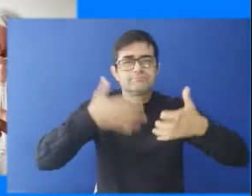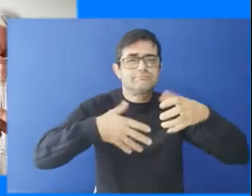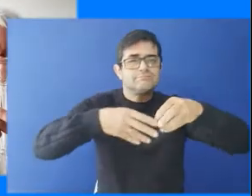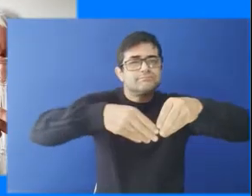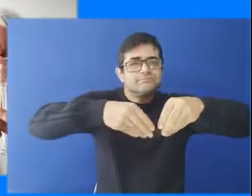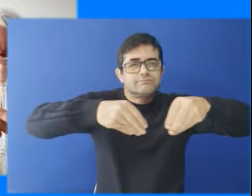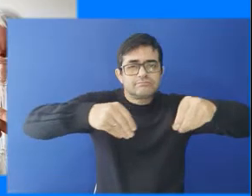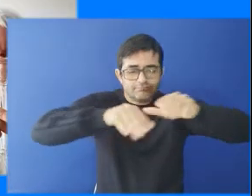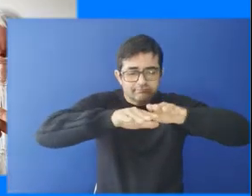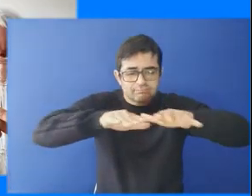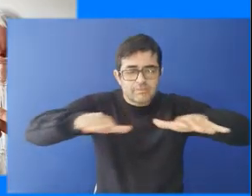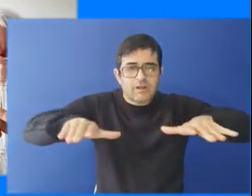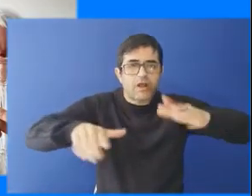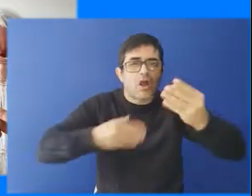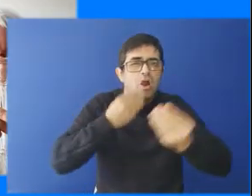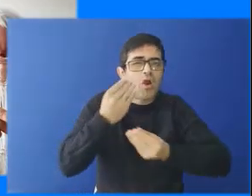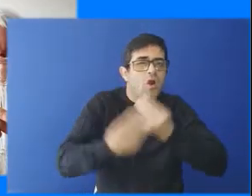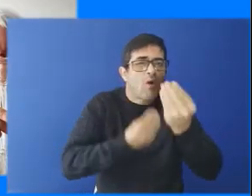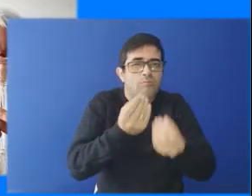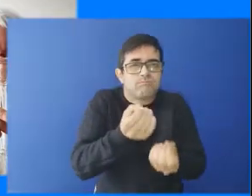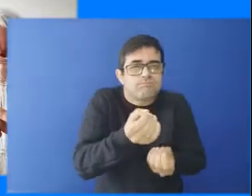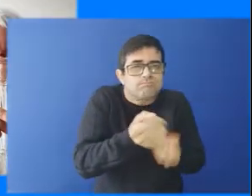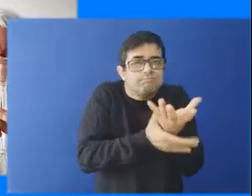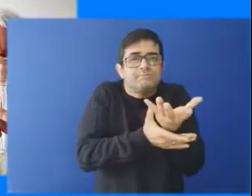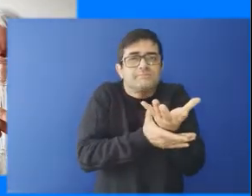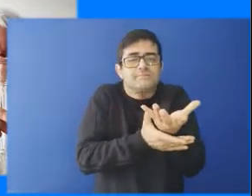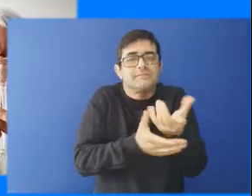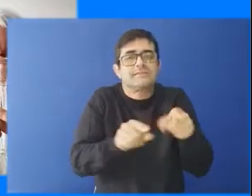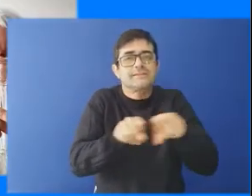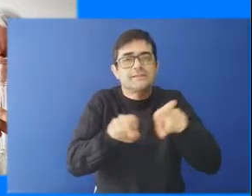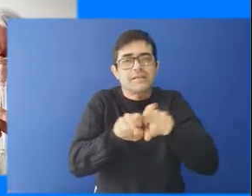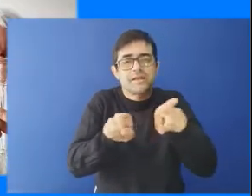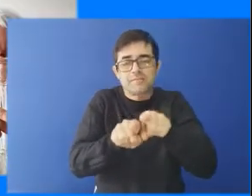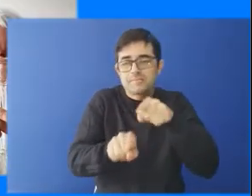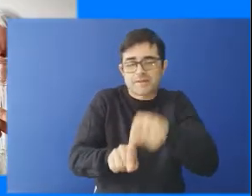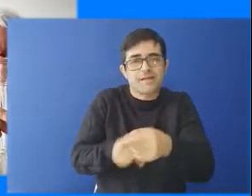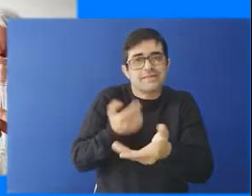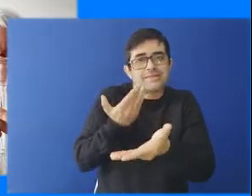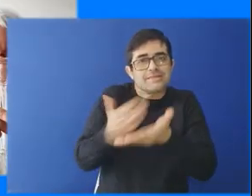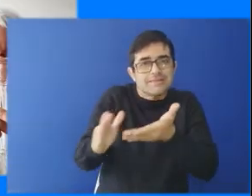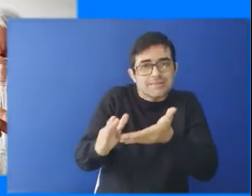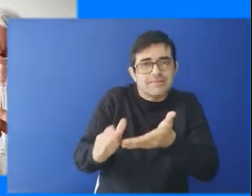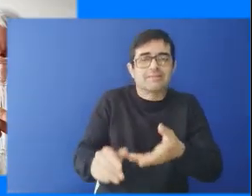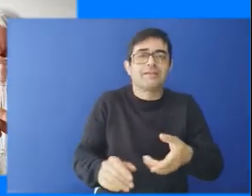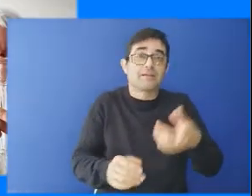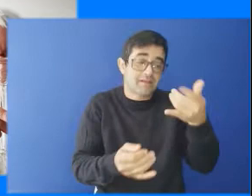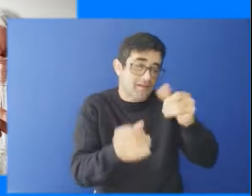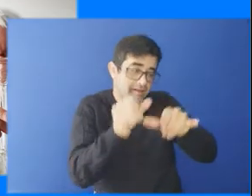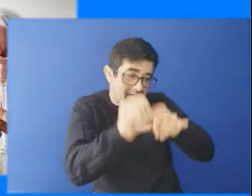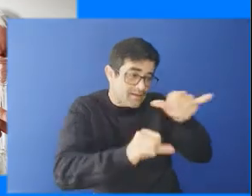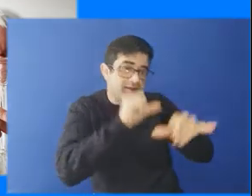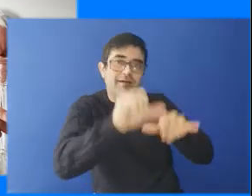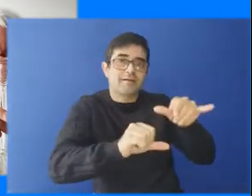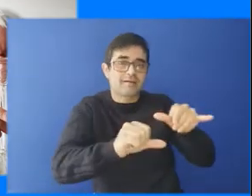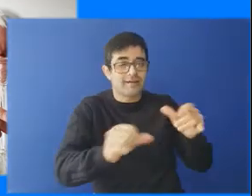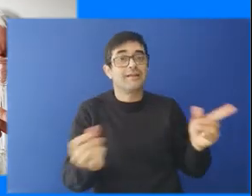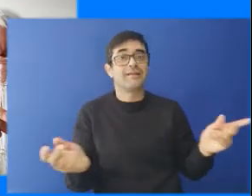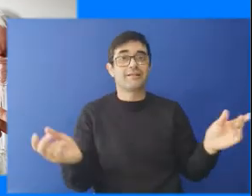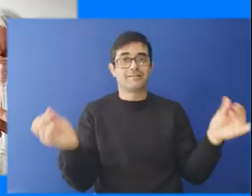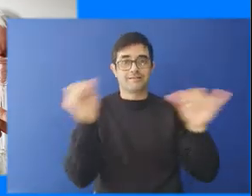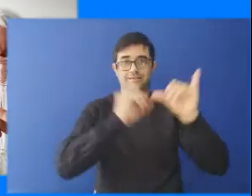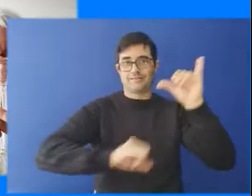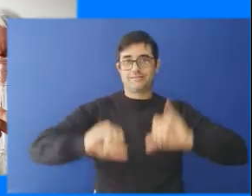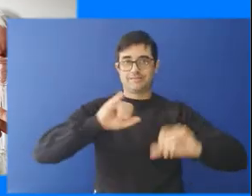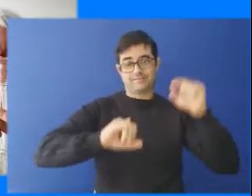pouco as definições de solo, conhecer os processos de formação e também de perda de solo e discutir algumas reações químicas que